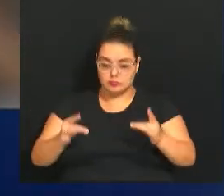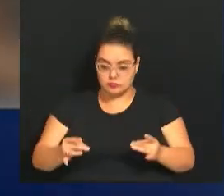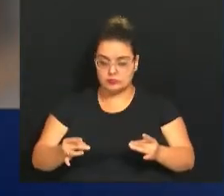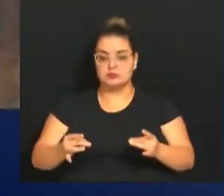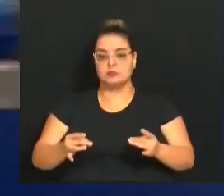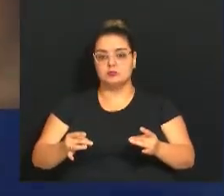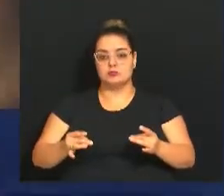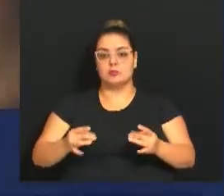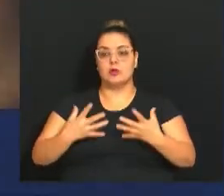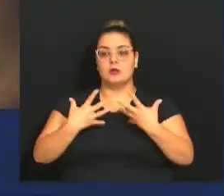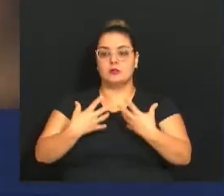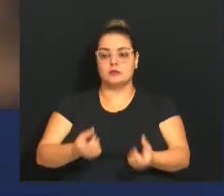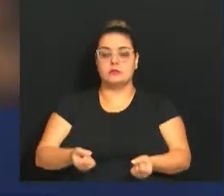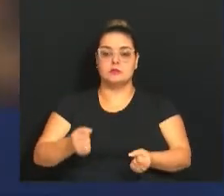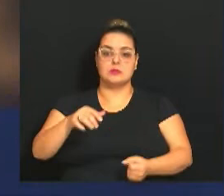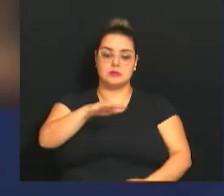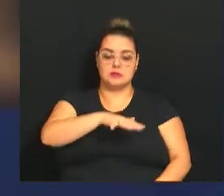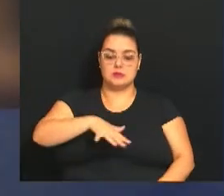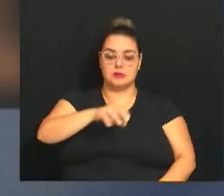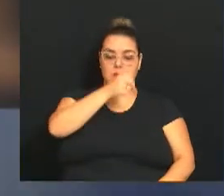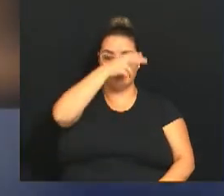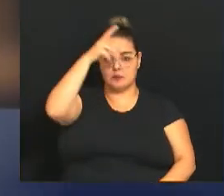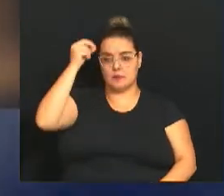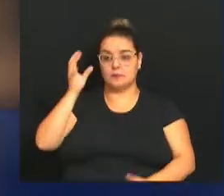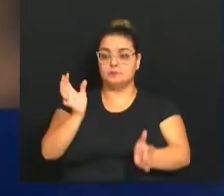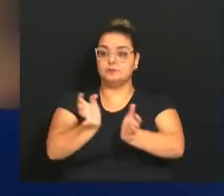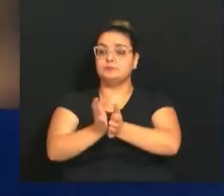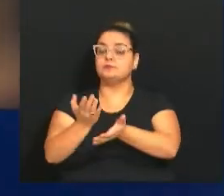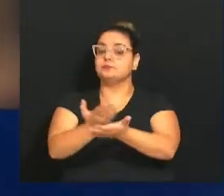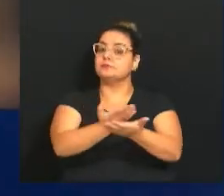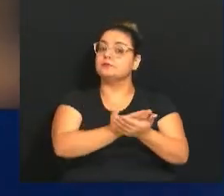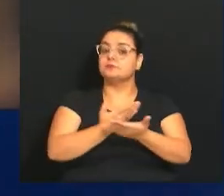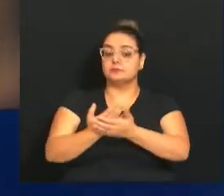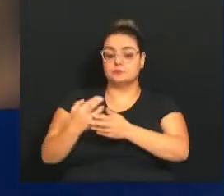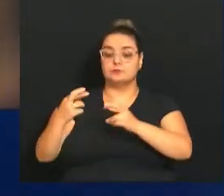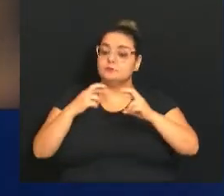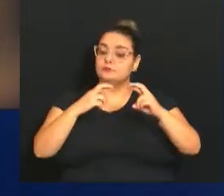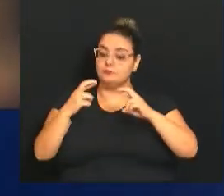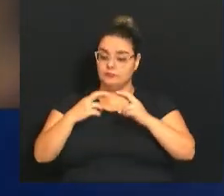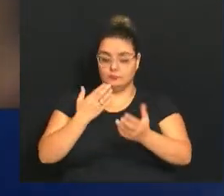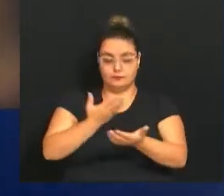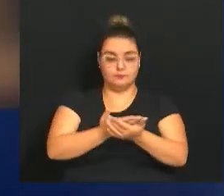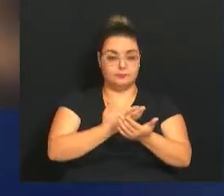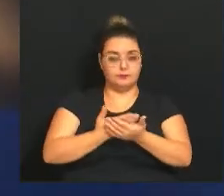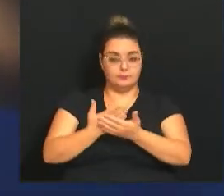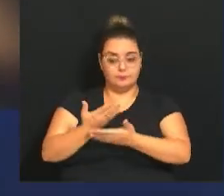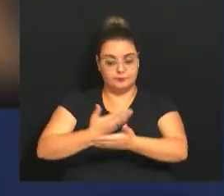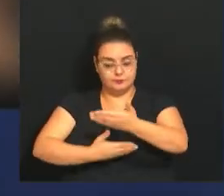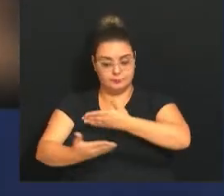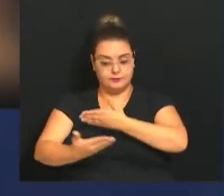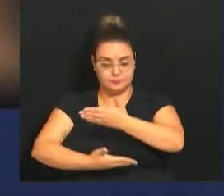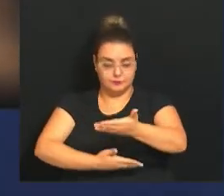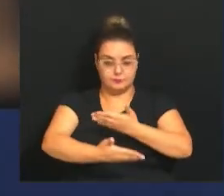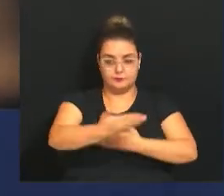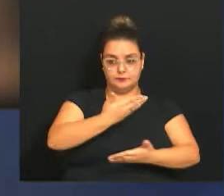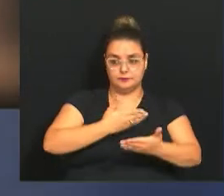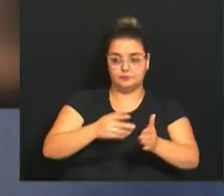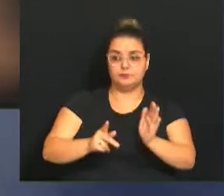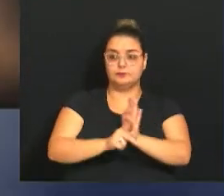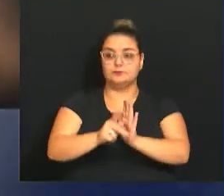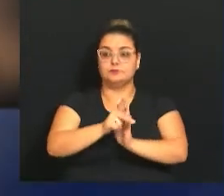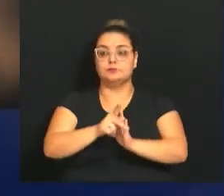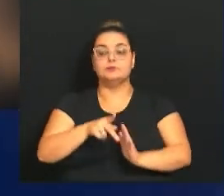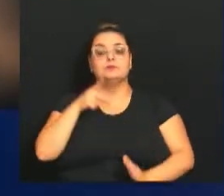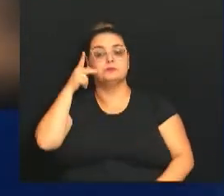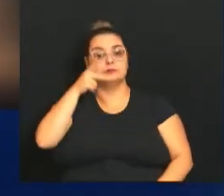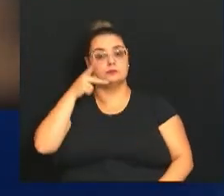Prefeitura. Comissão Especial de Estudos, que analisa, propõe intervenções, projetos, obras e políticas